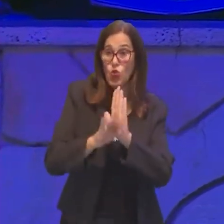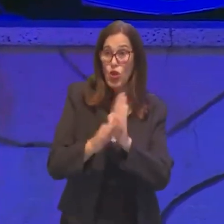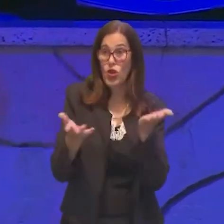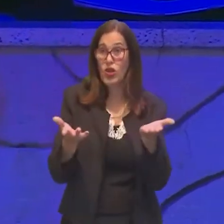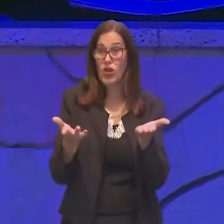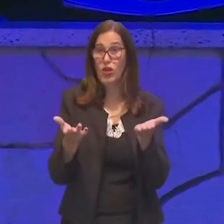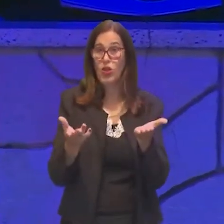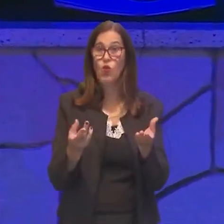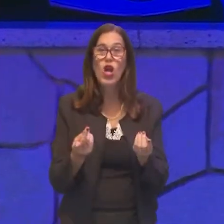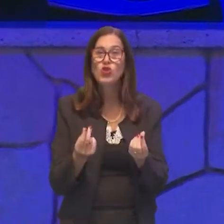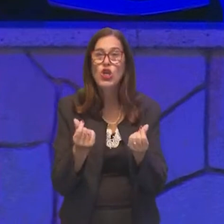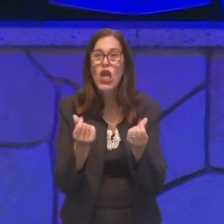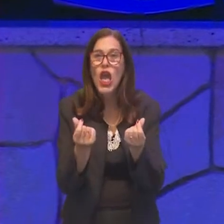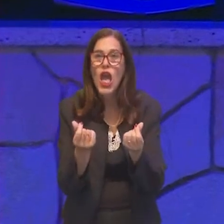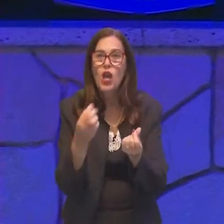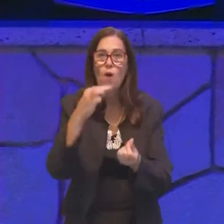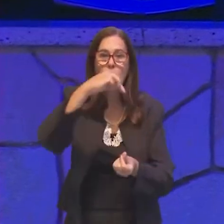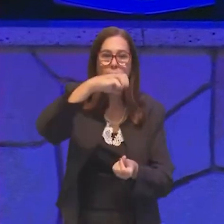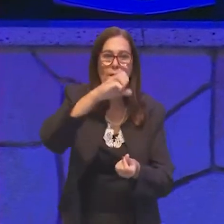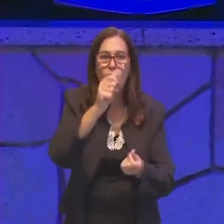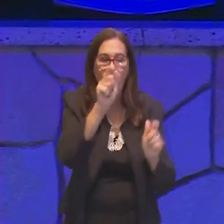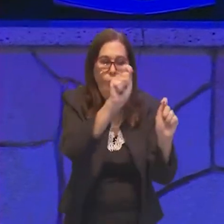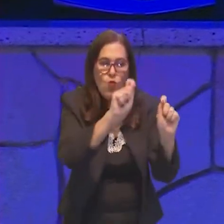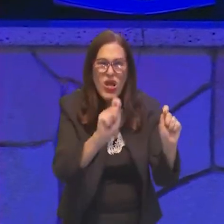não é moeda,